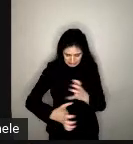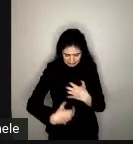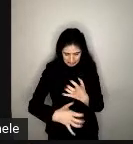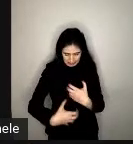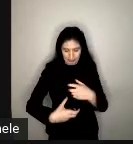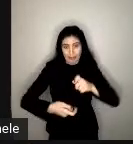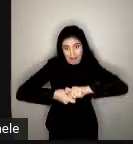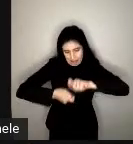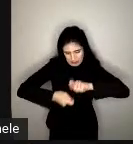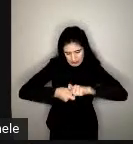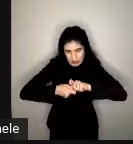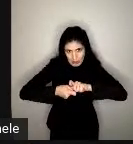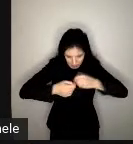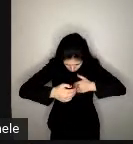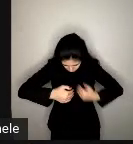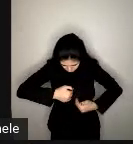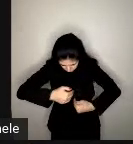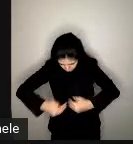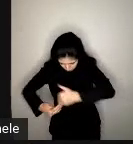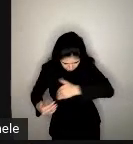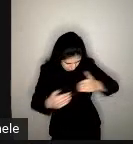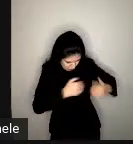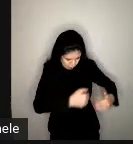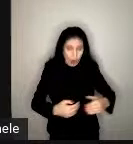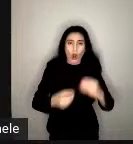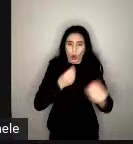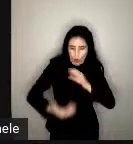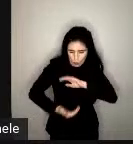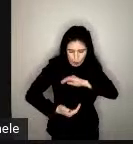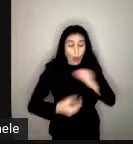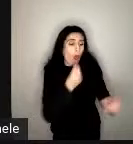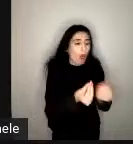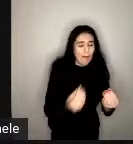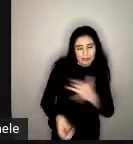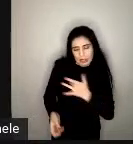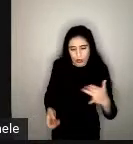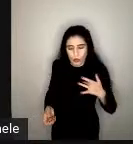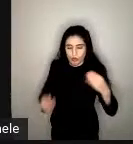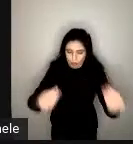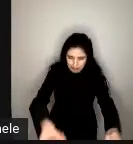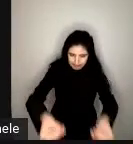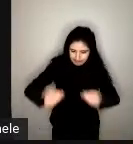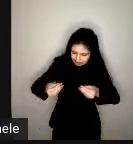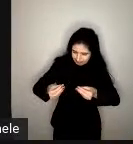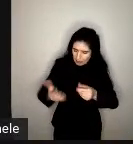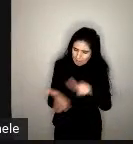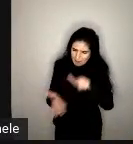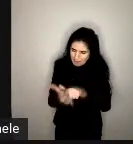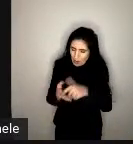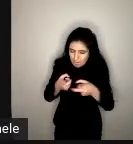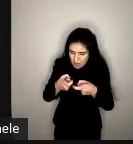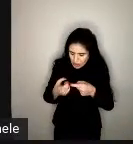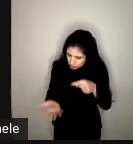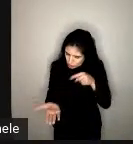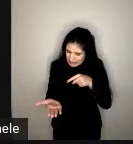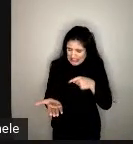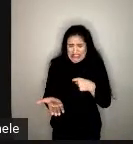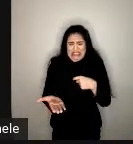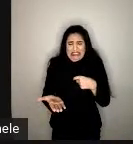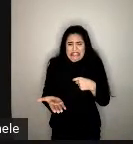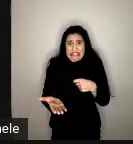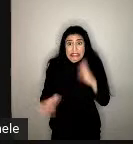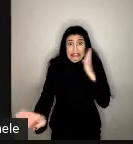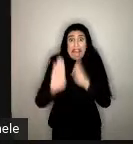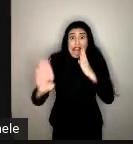procurar saber como está a sua saúde e, tendo um diagnóstico positivo, de ir atrás do tratamento